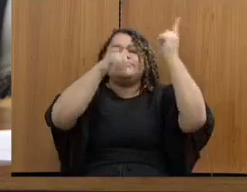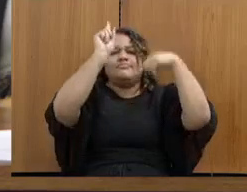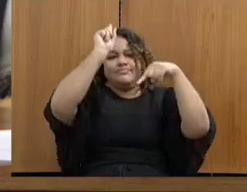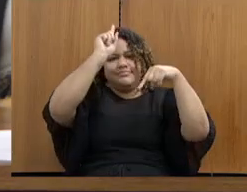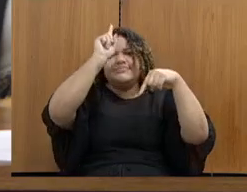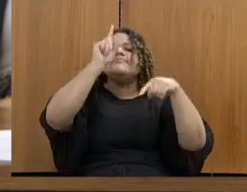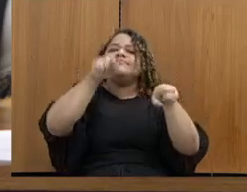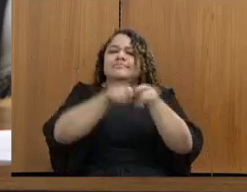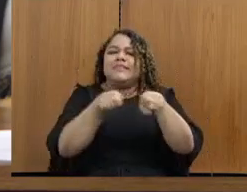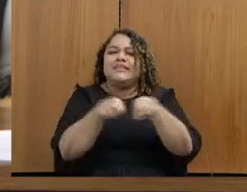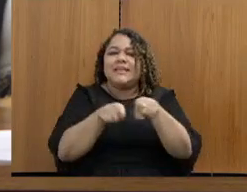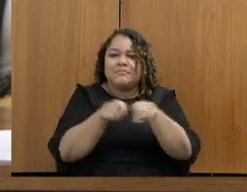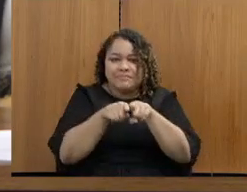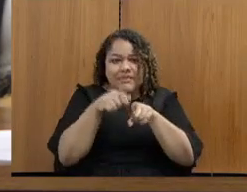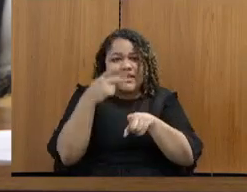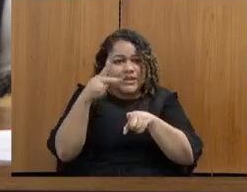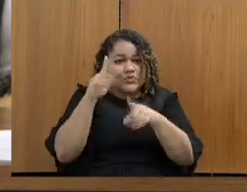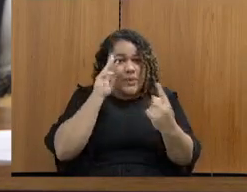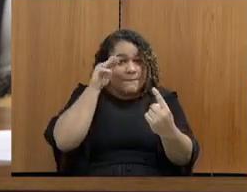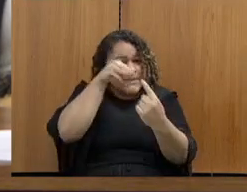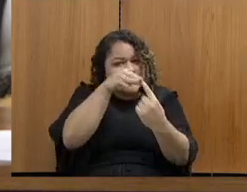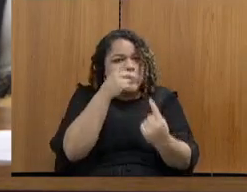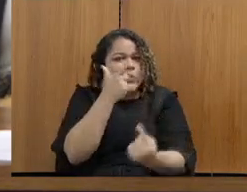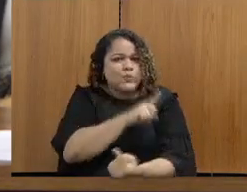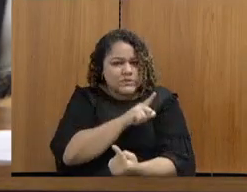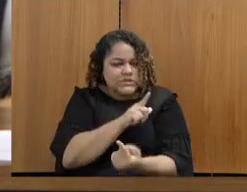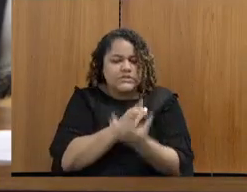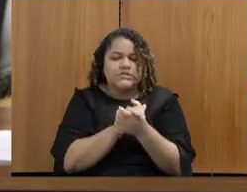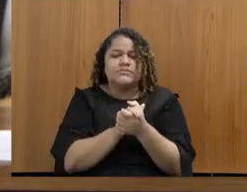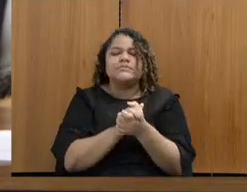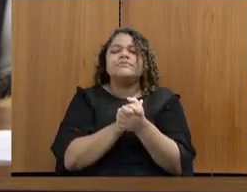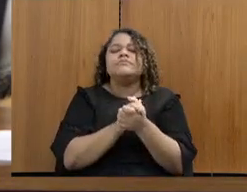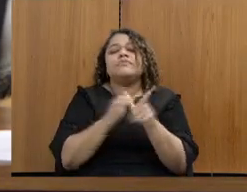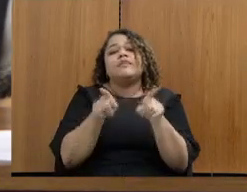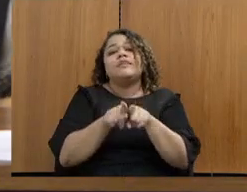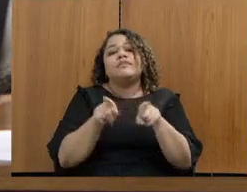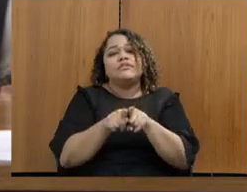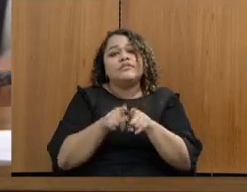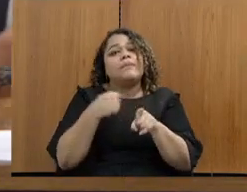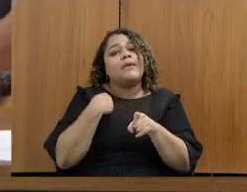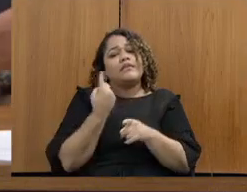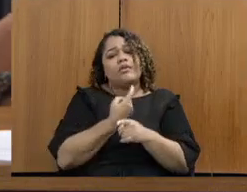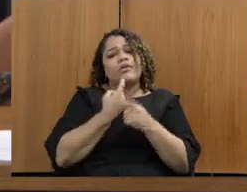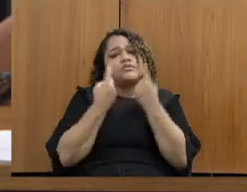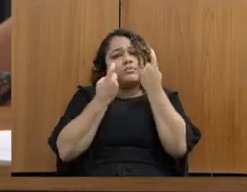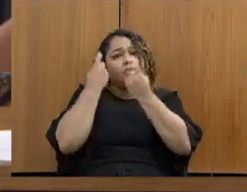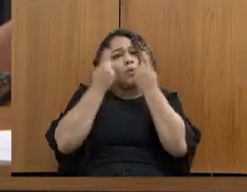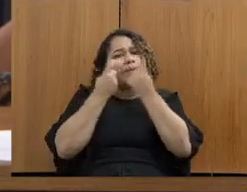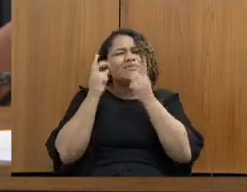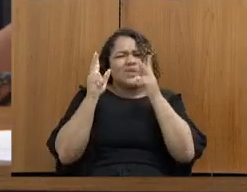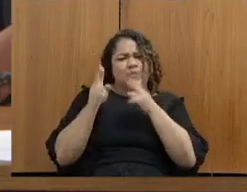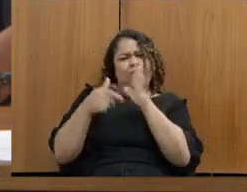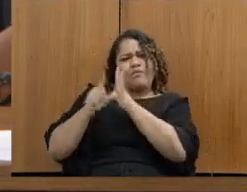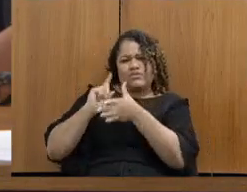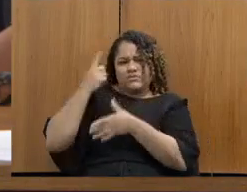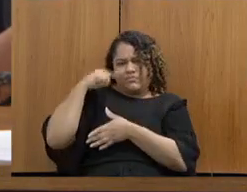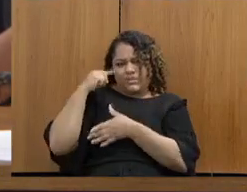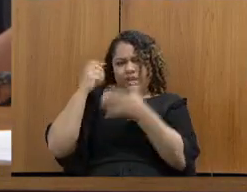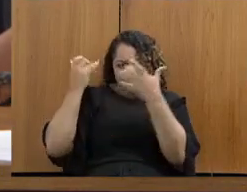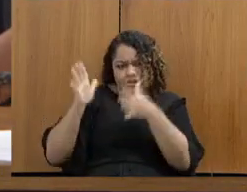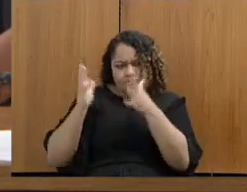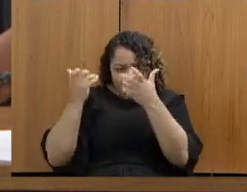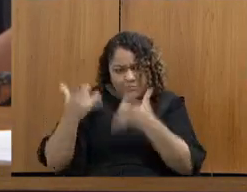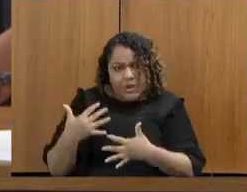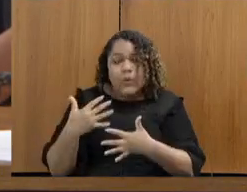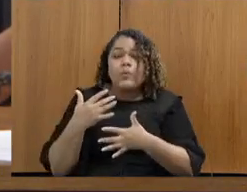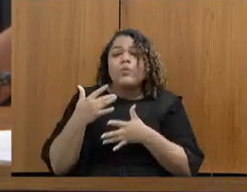missão e dizer que a gente tem muita preocupação como foi ponderada aqui por outros colegas É do número de efetivos que